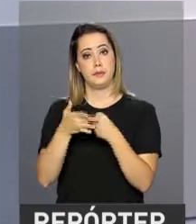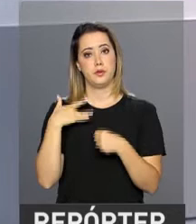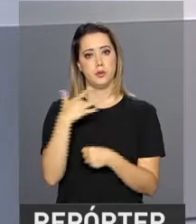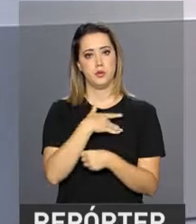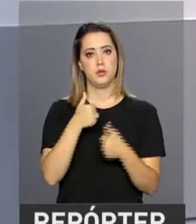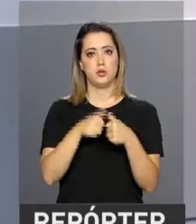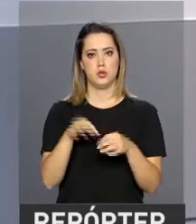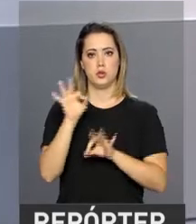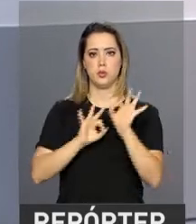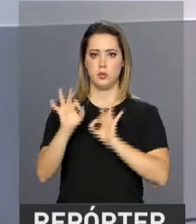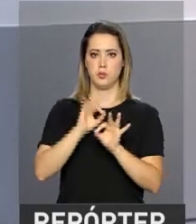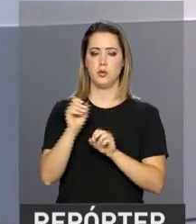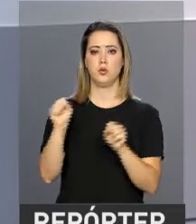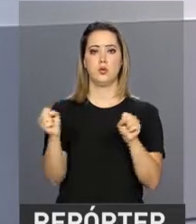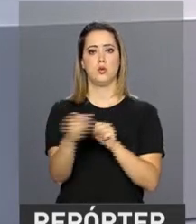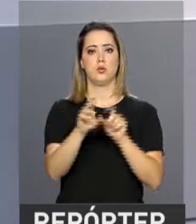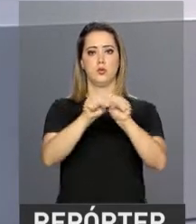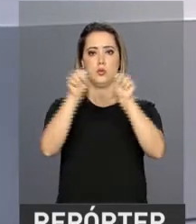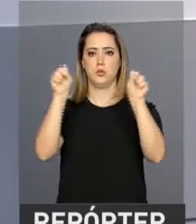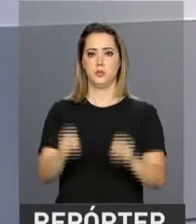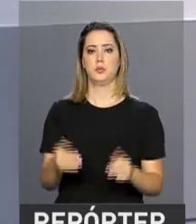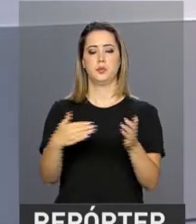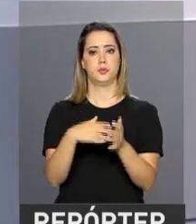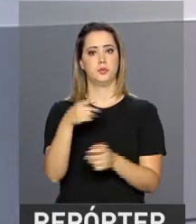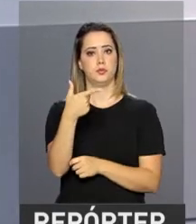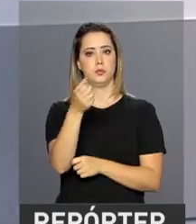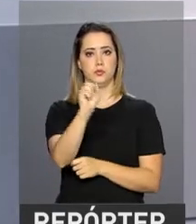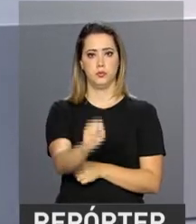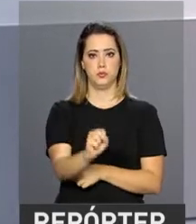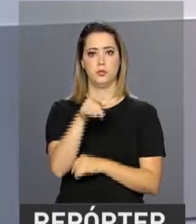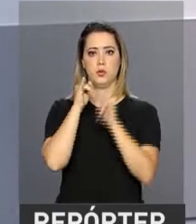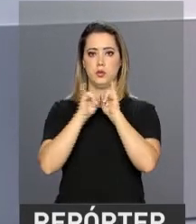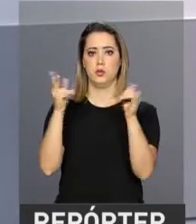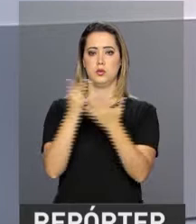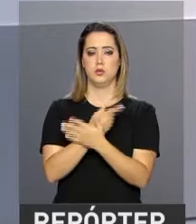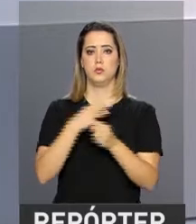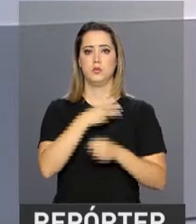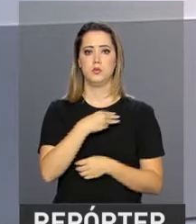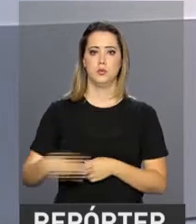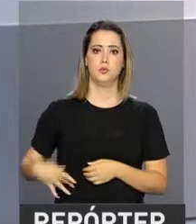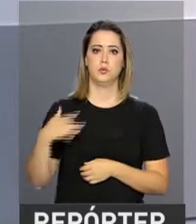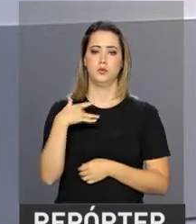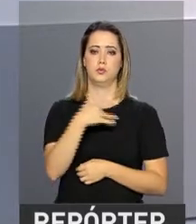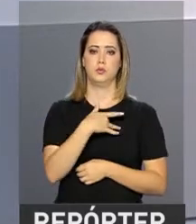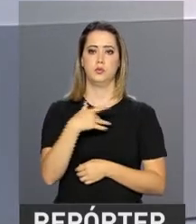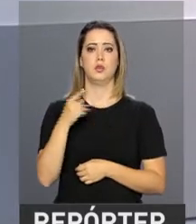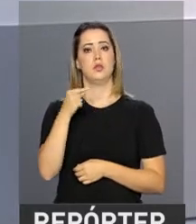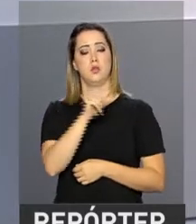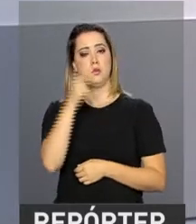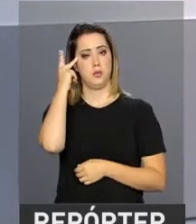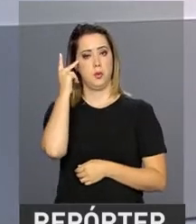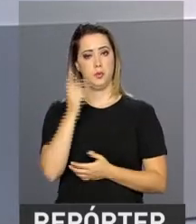estejam equipados para usar o novo sistema até o final de 2018 o anúncio foi feito pelo ministro da saúde ricardo barros